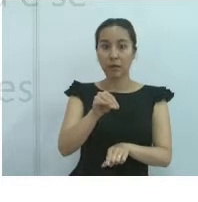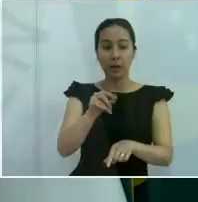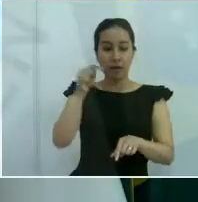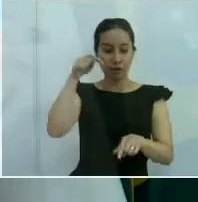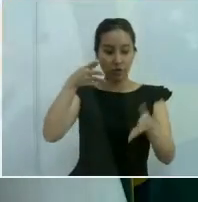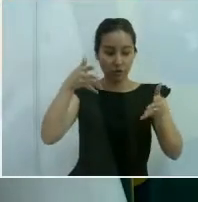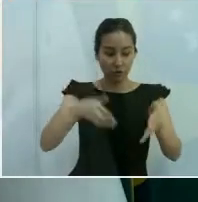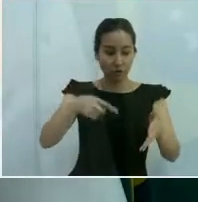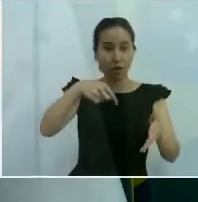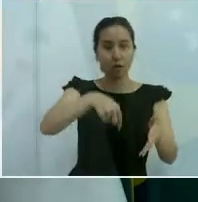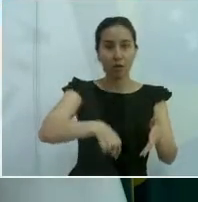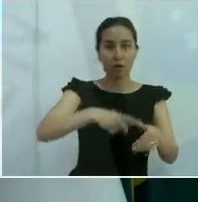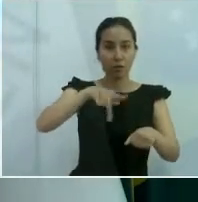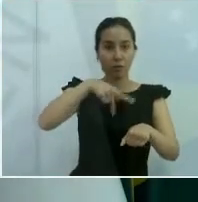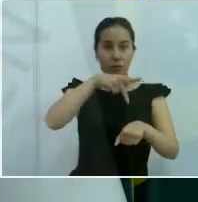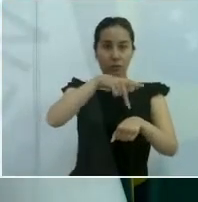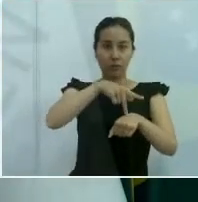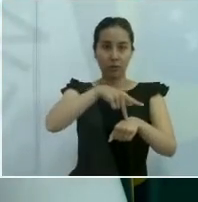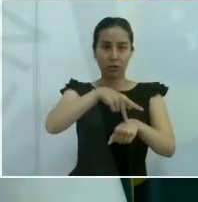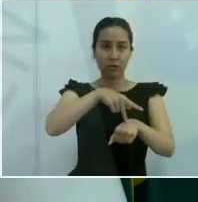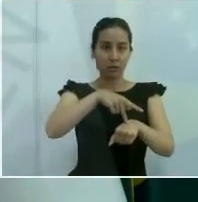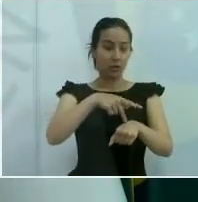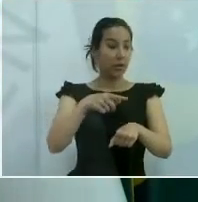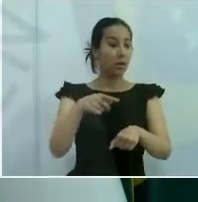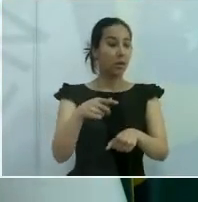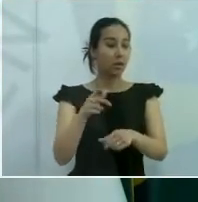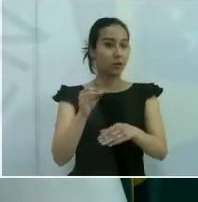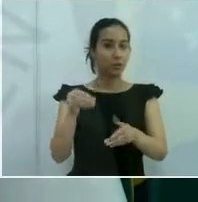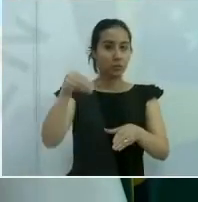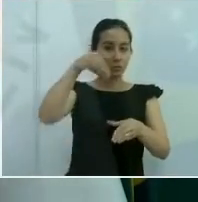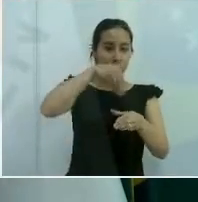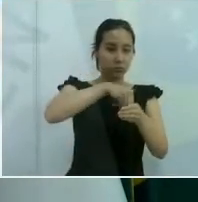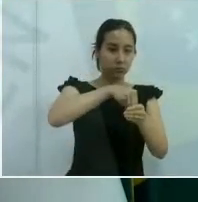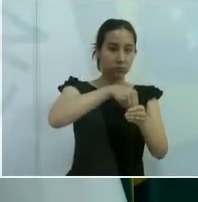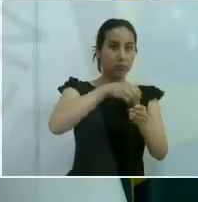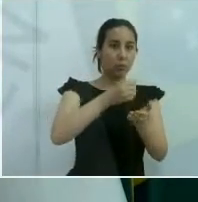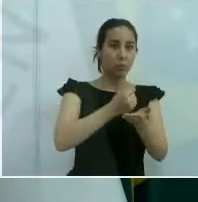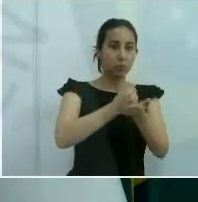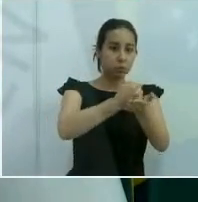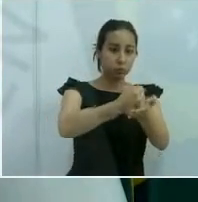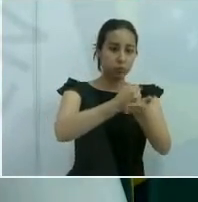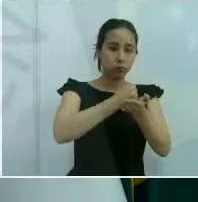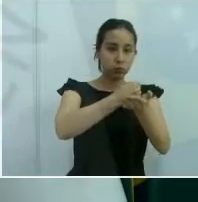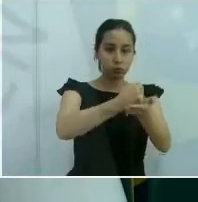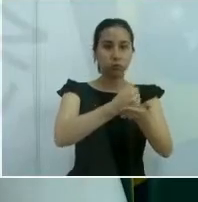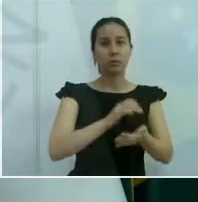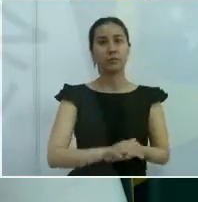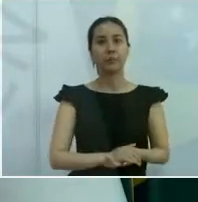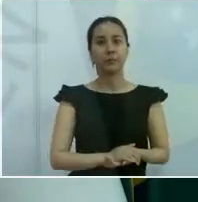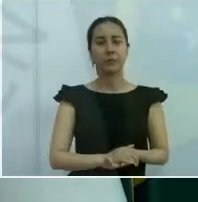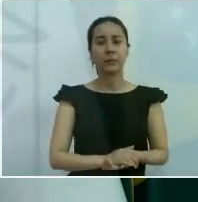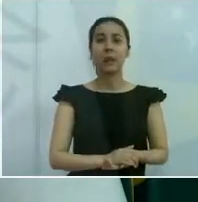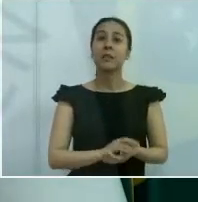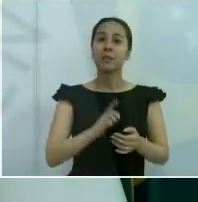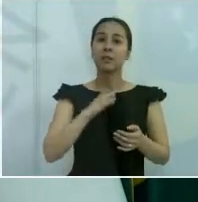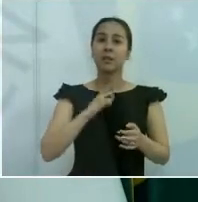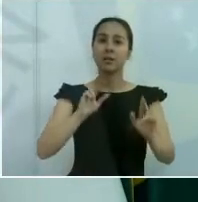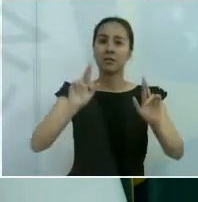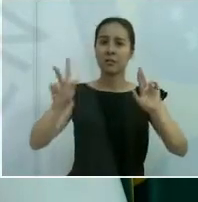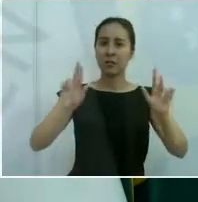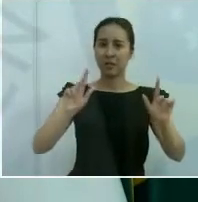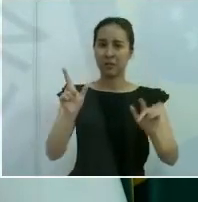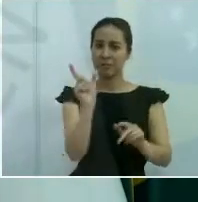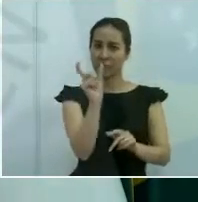chega aqui no país ele vira imigrante agora se ele ficar indo e voltando ele é migrante é uma confusão